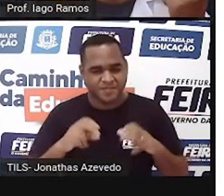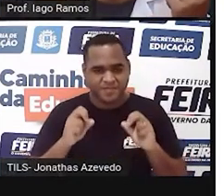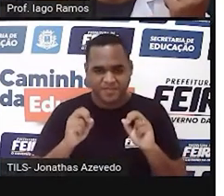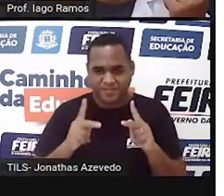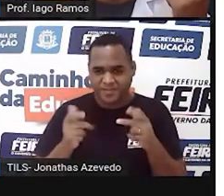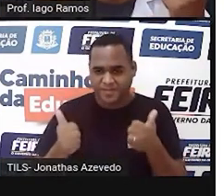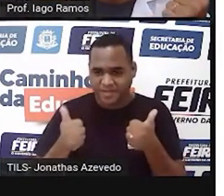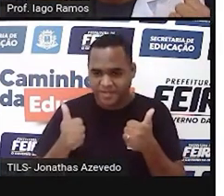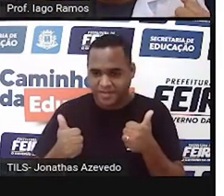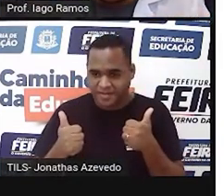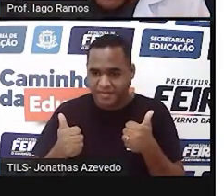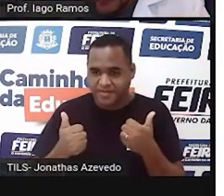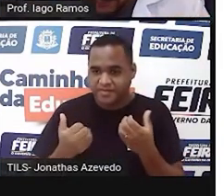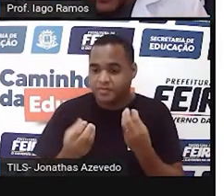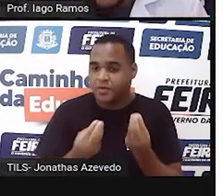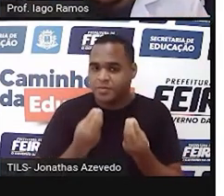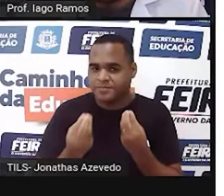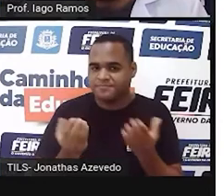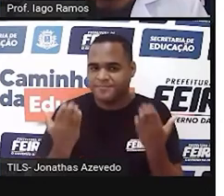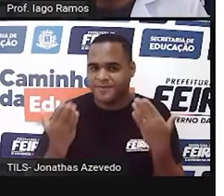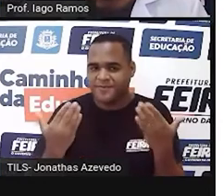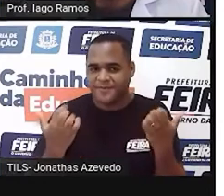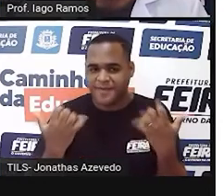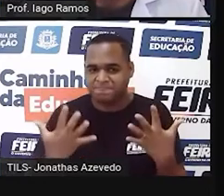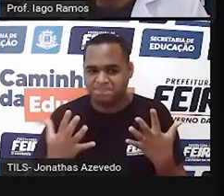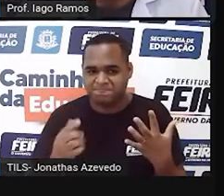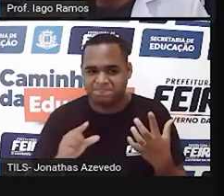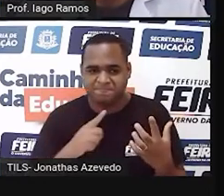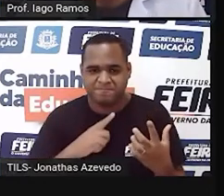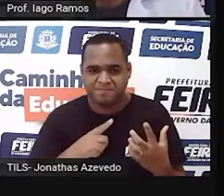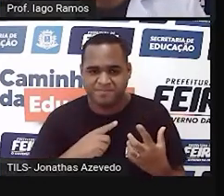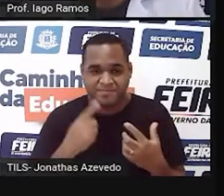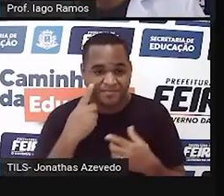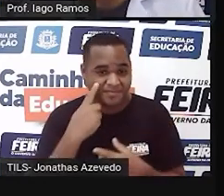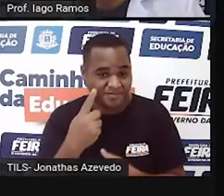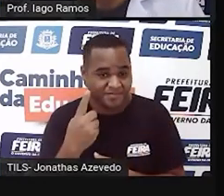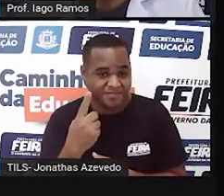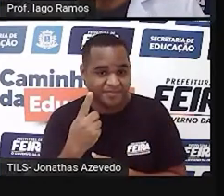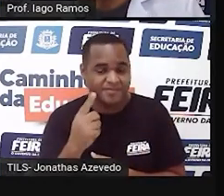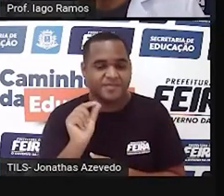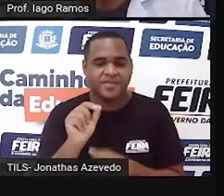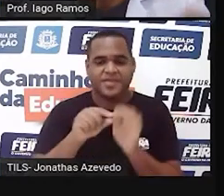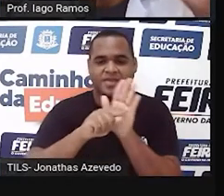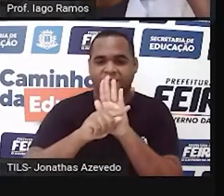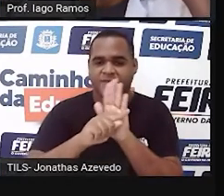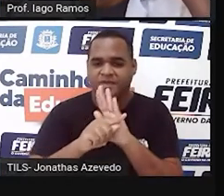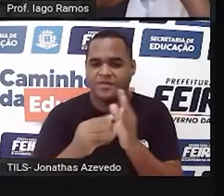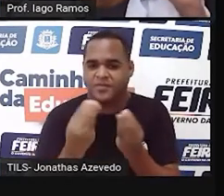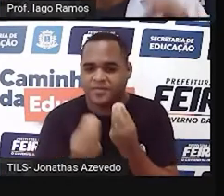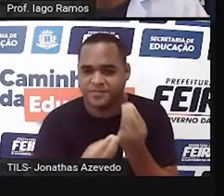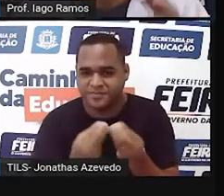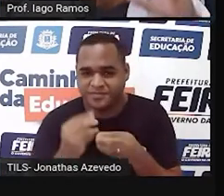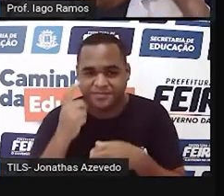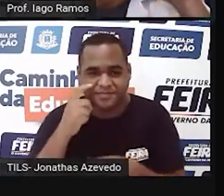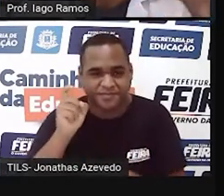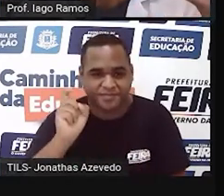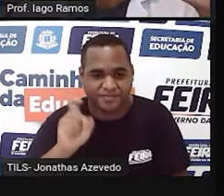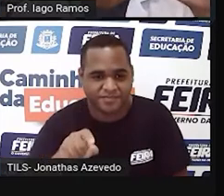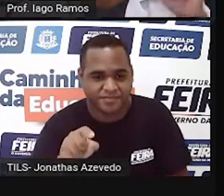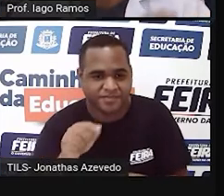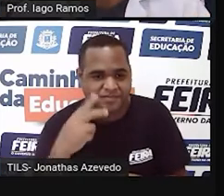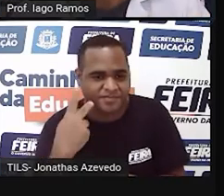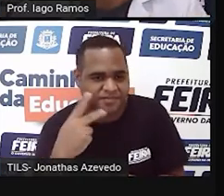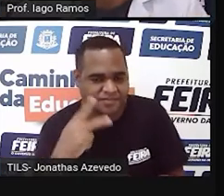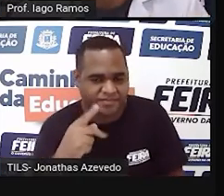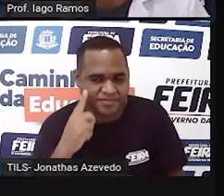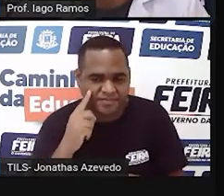então vamos lá. Vem comigo. Esse aqui é o vídeo. Eu vou soltar e você